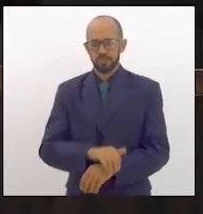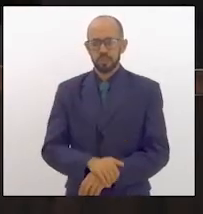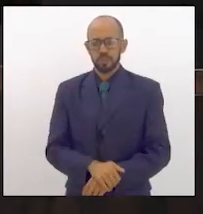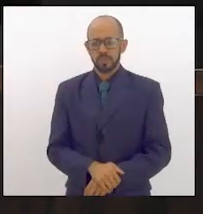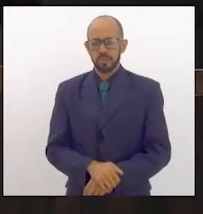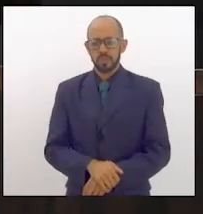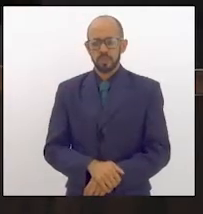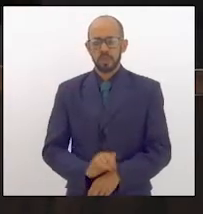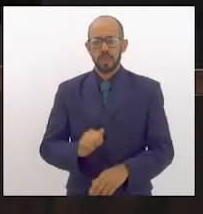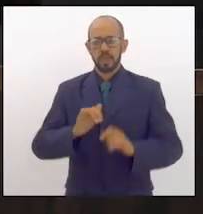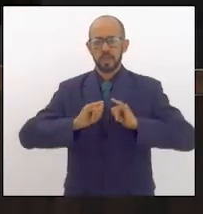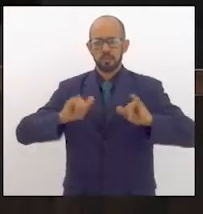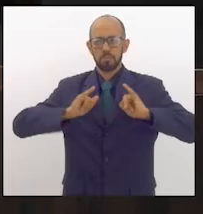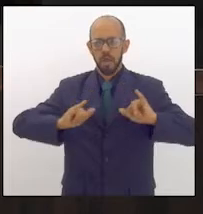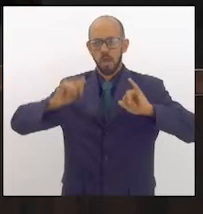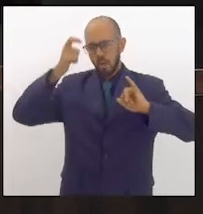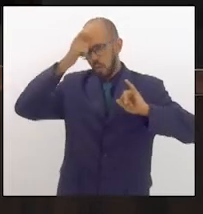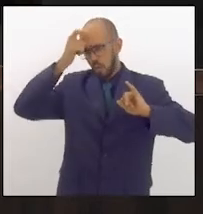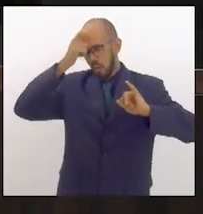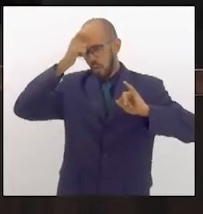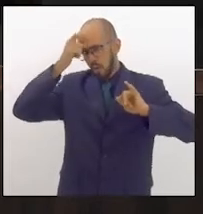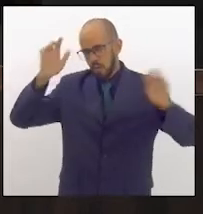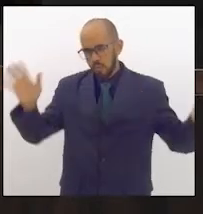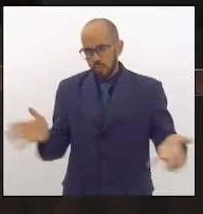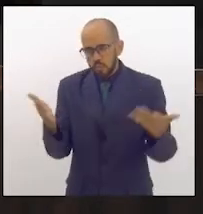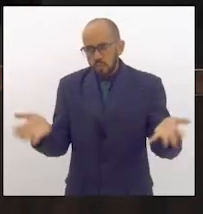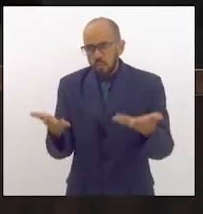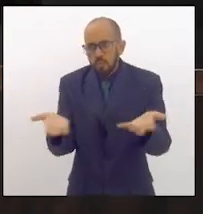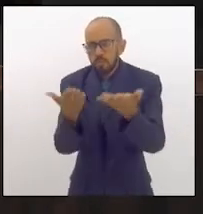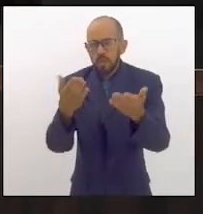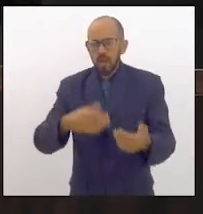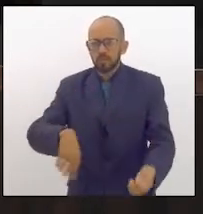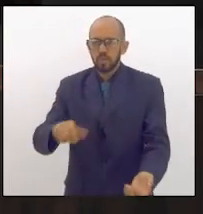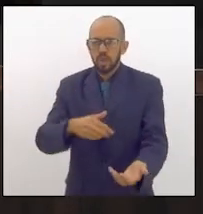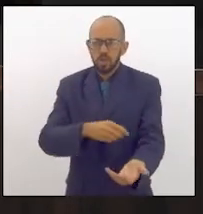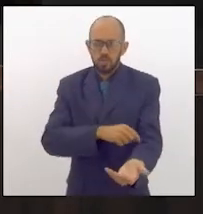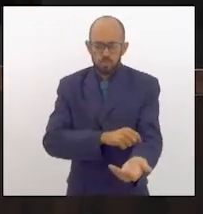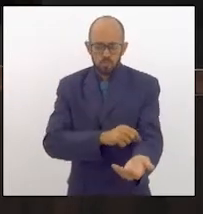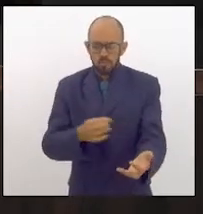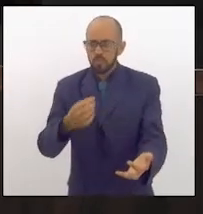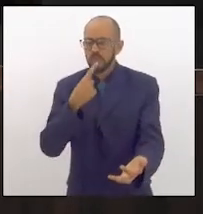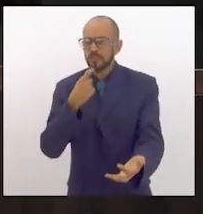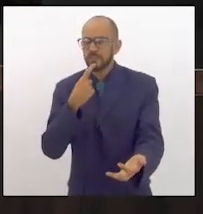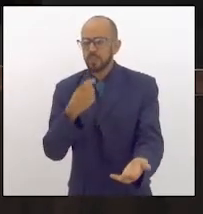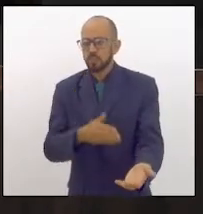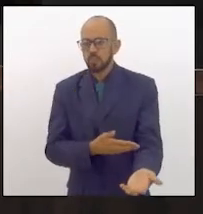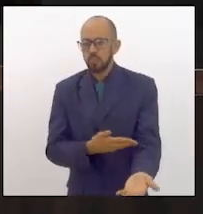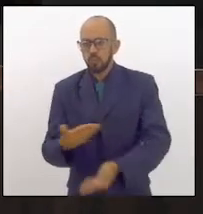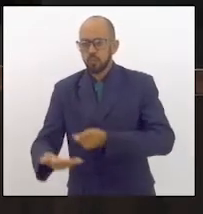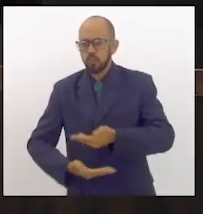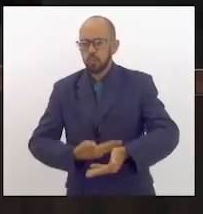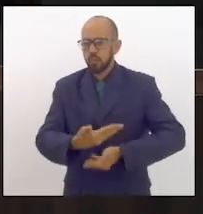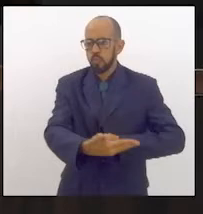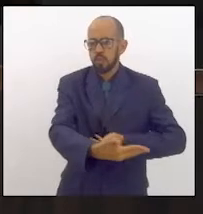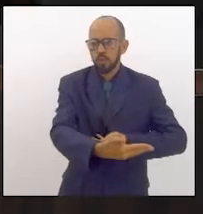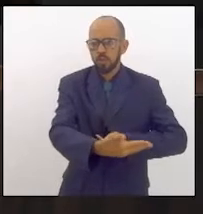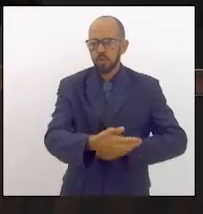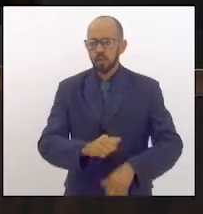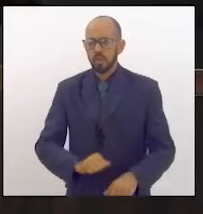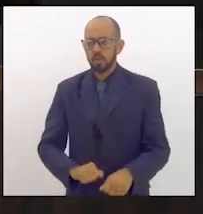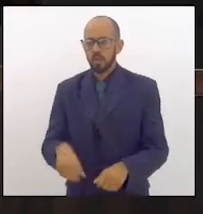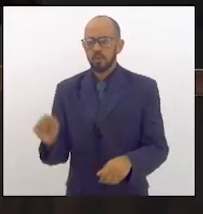sobre a criação da campanha de conscientização equipamento a diálise peritoneal no âmbito do Estado do Rio de Janeiro e dá outras providências